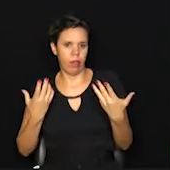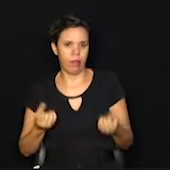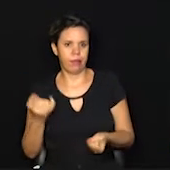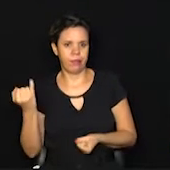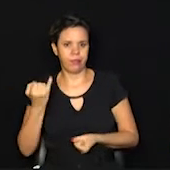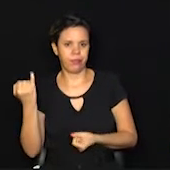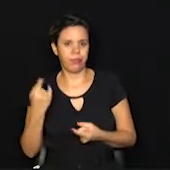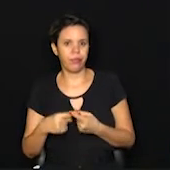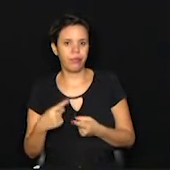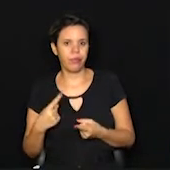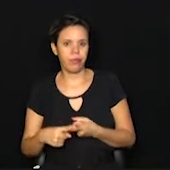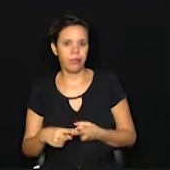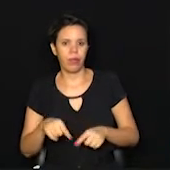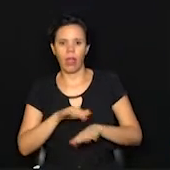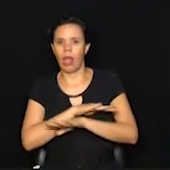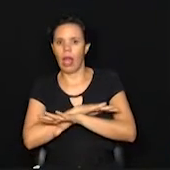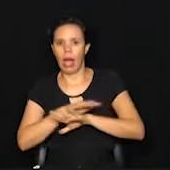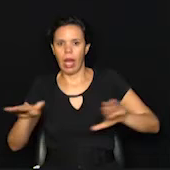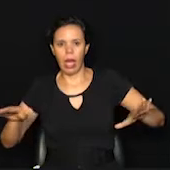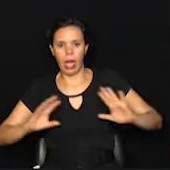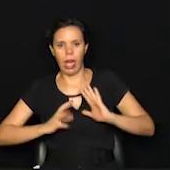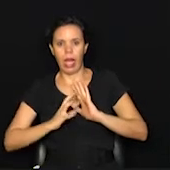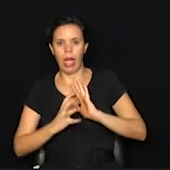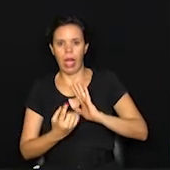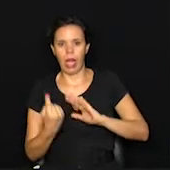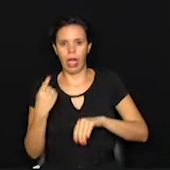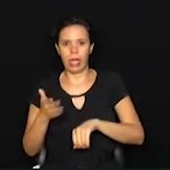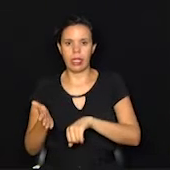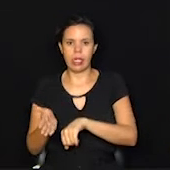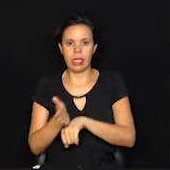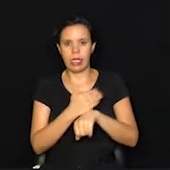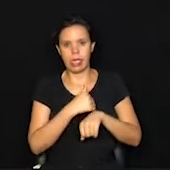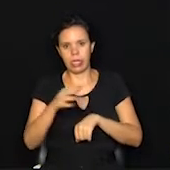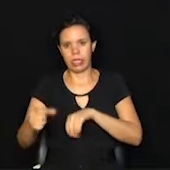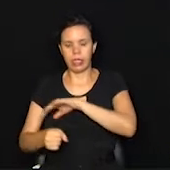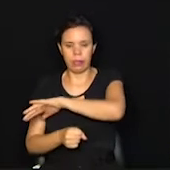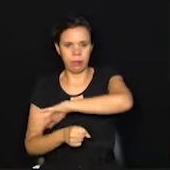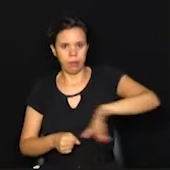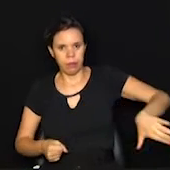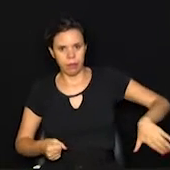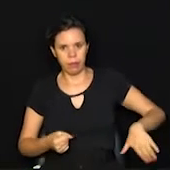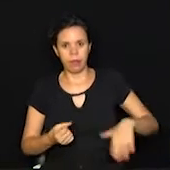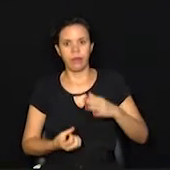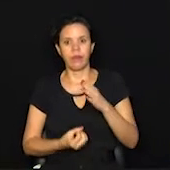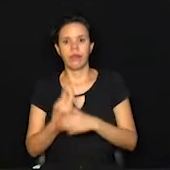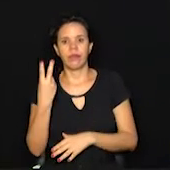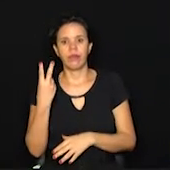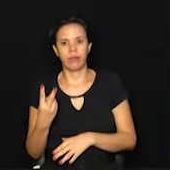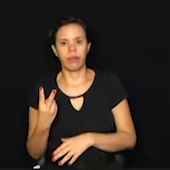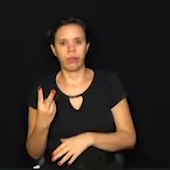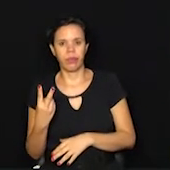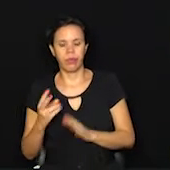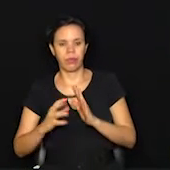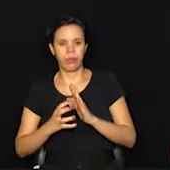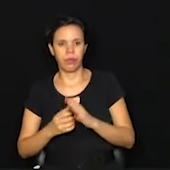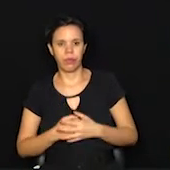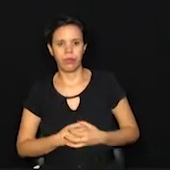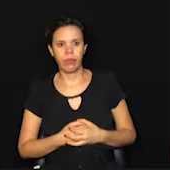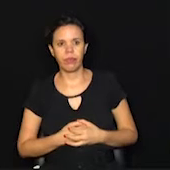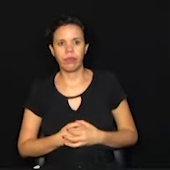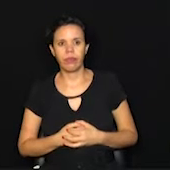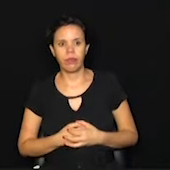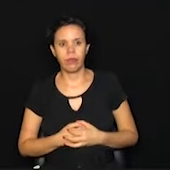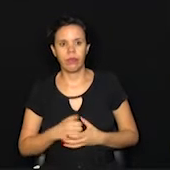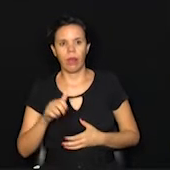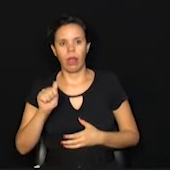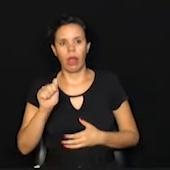porque ele acaba com os partidos que existiam antes do golpe e fria 12 partidos os militares queriam dois partidos